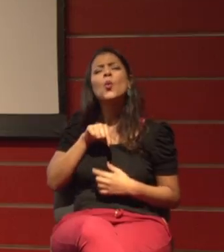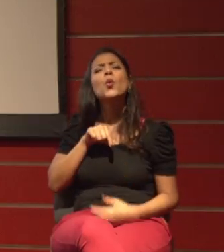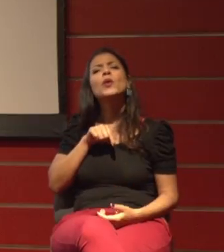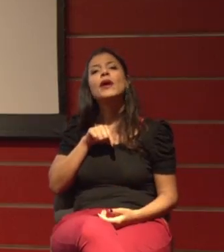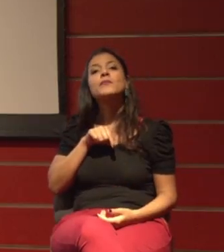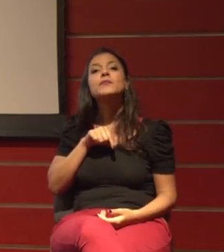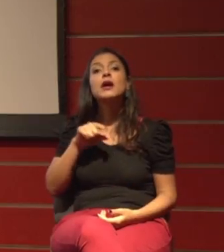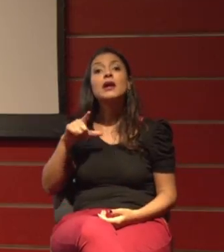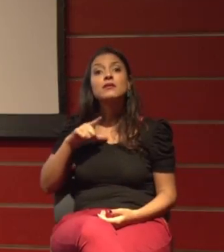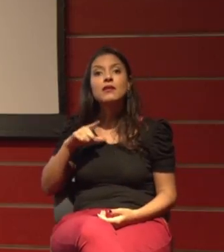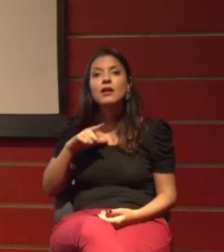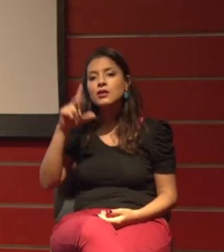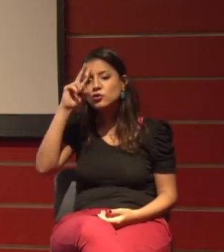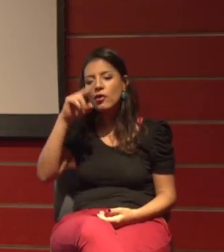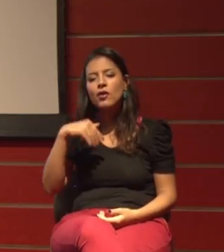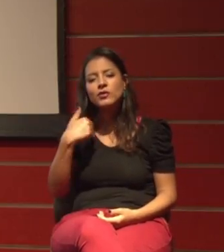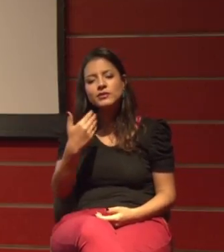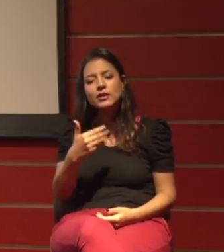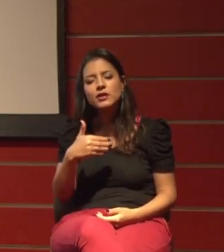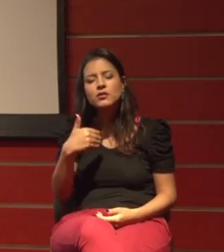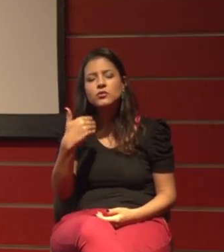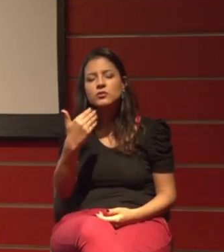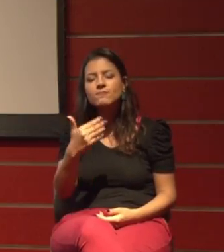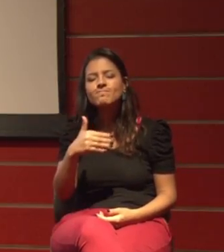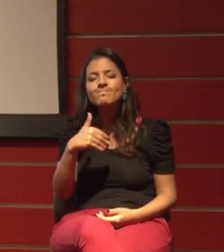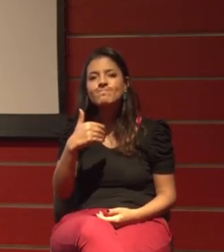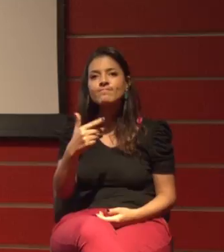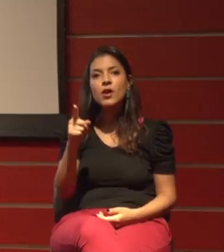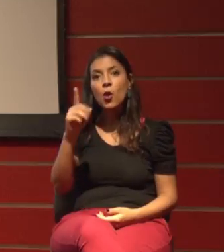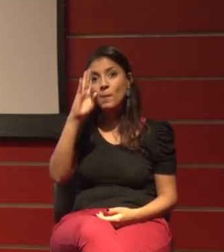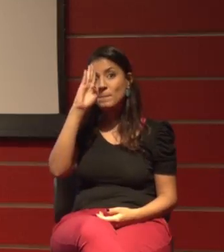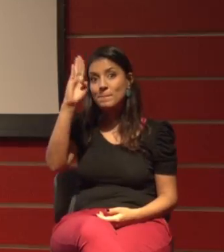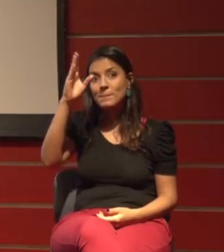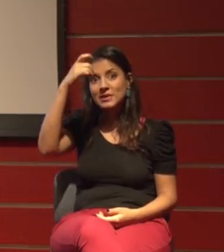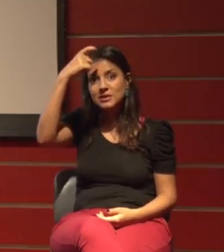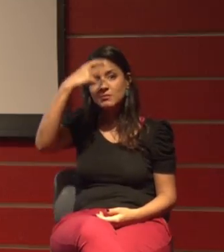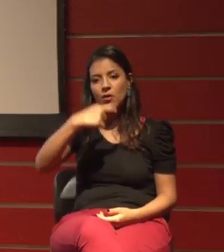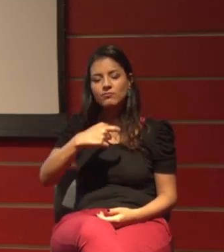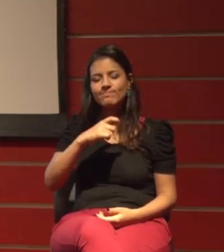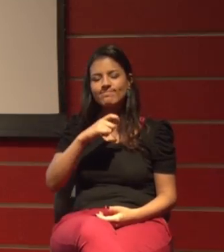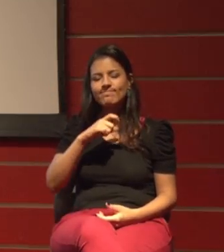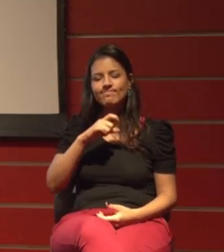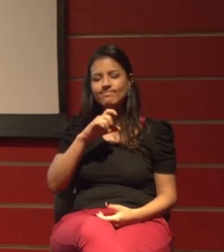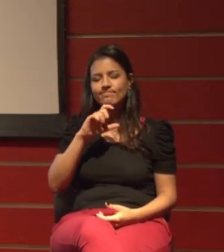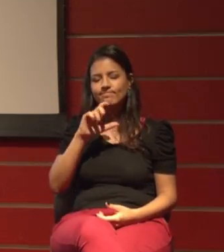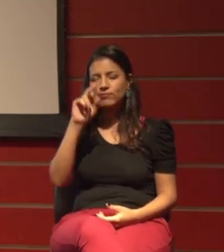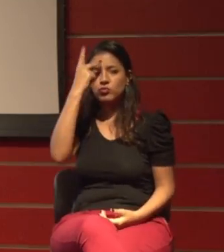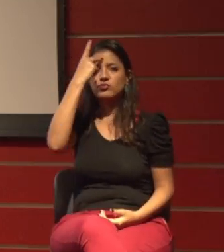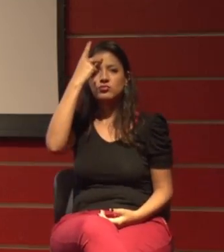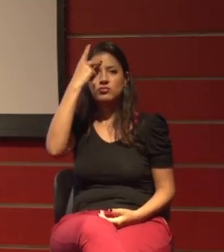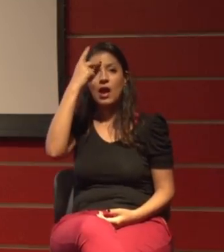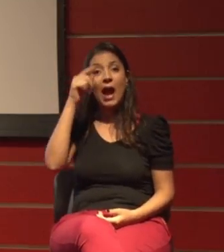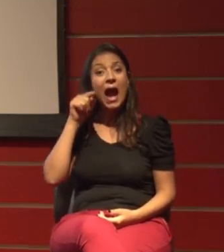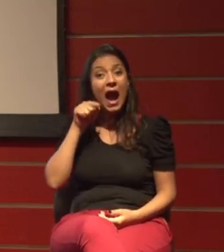irá sofrer durante a história é o que conecta o leitor ou ador com o personagem é a partir daí que ele consegue